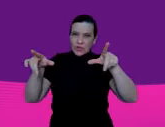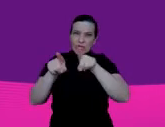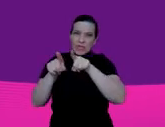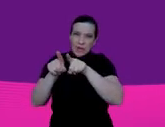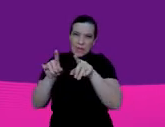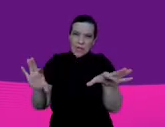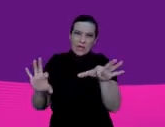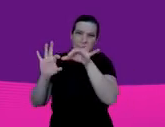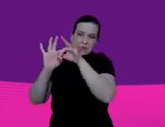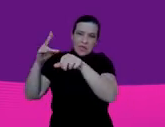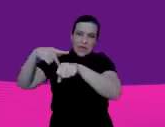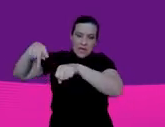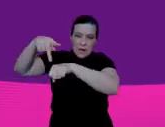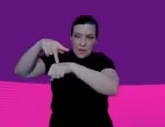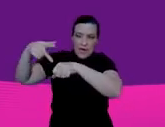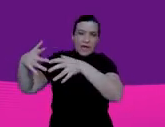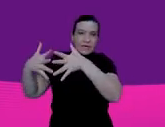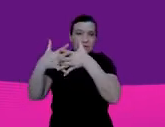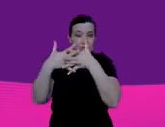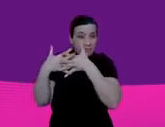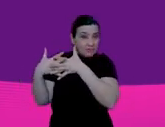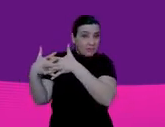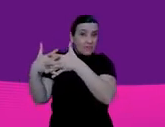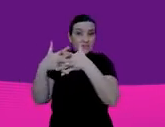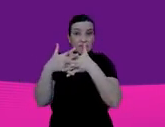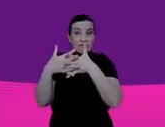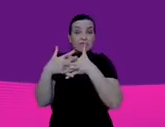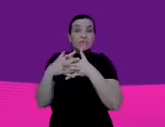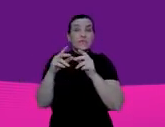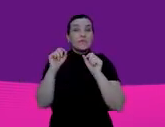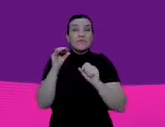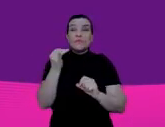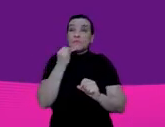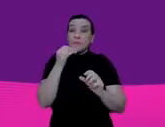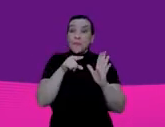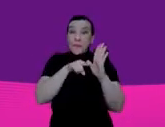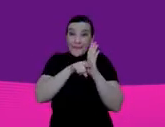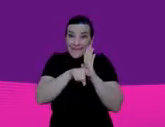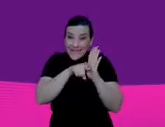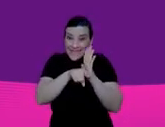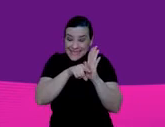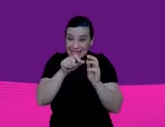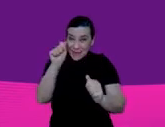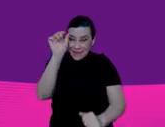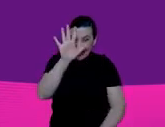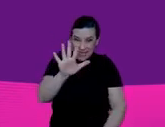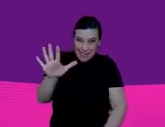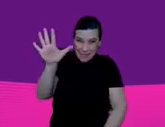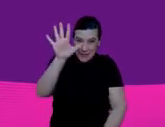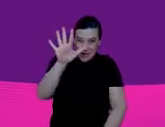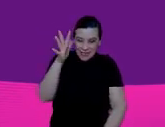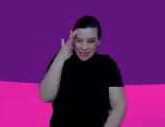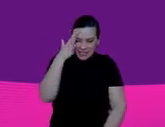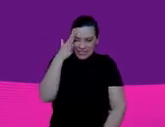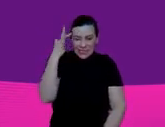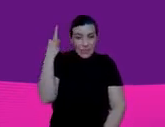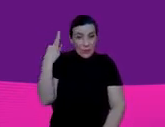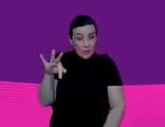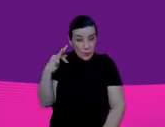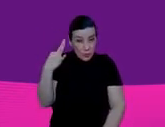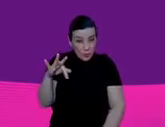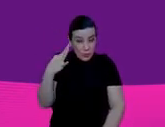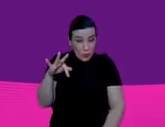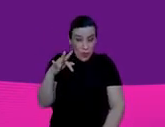é justamente não realizar o exame de imagem em pacientes que tenham cefaleia primária, critérios para cefaleia primária como